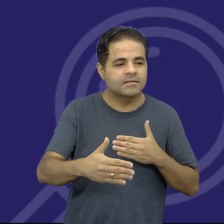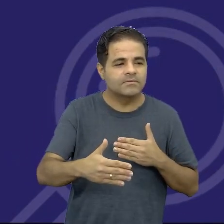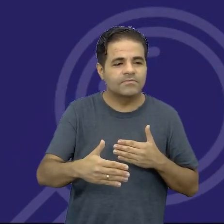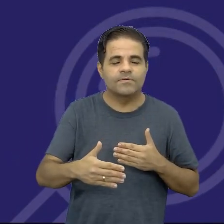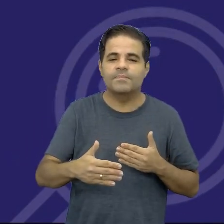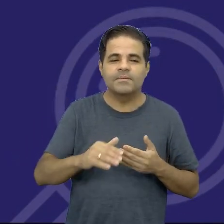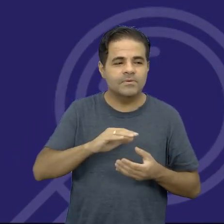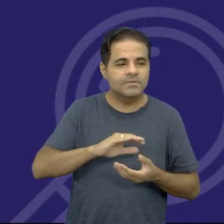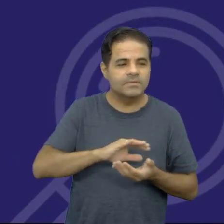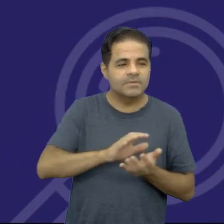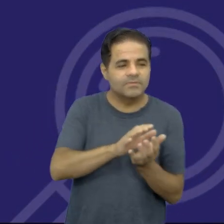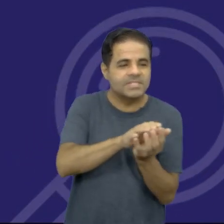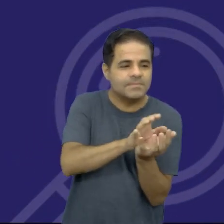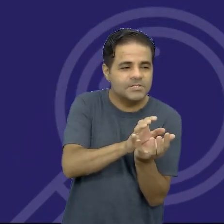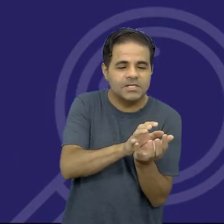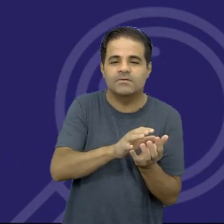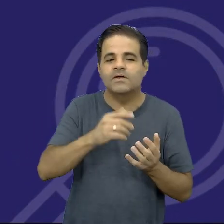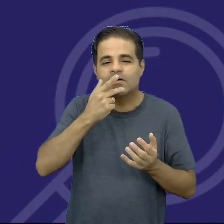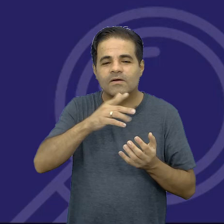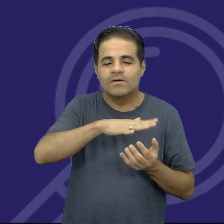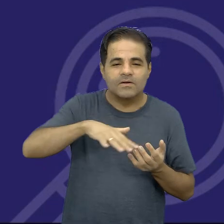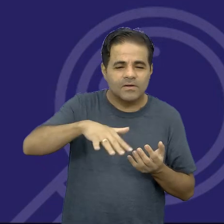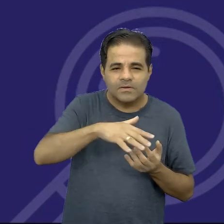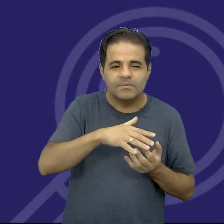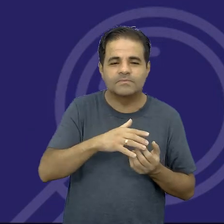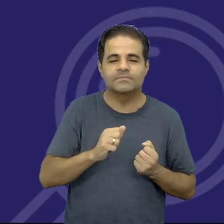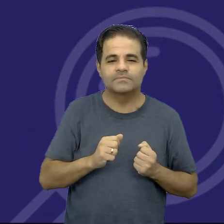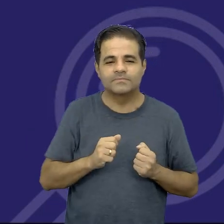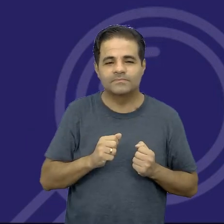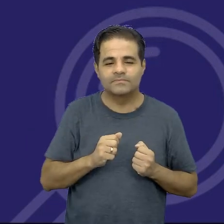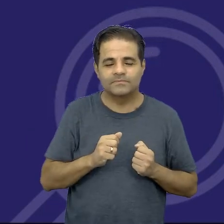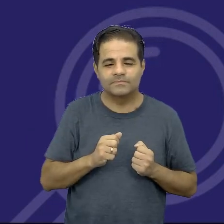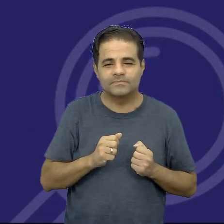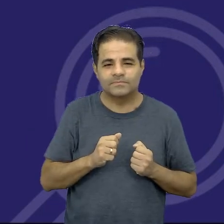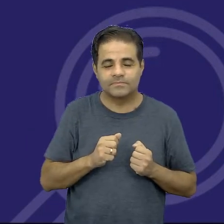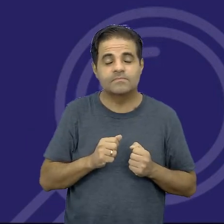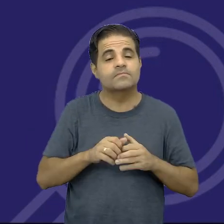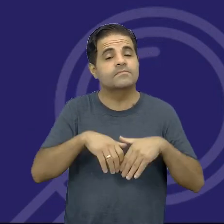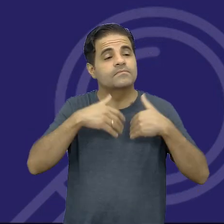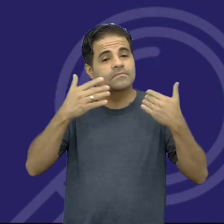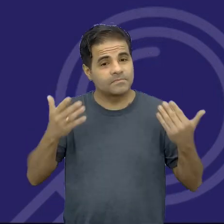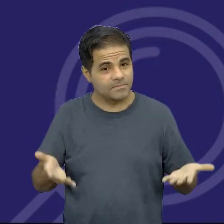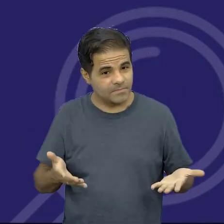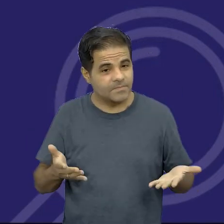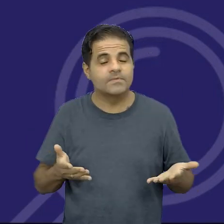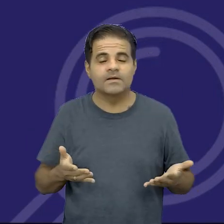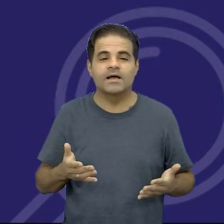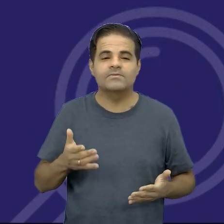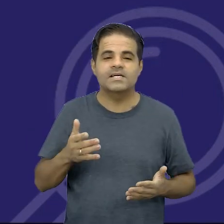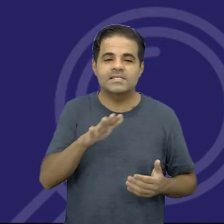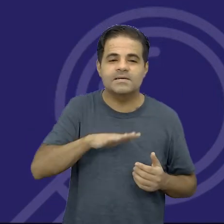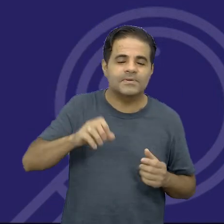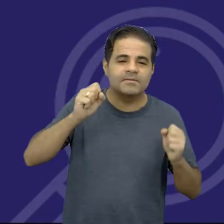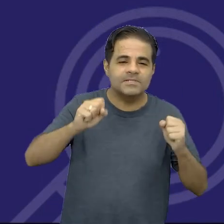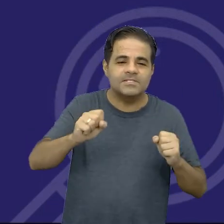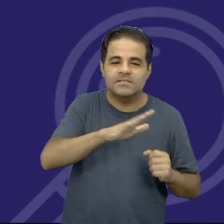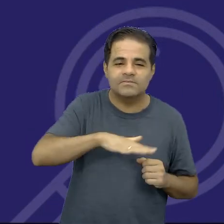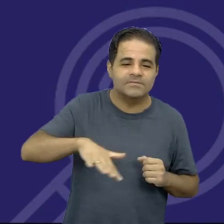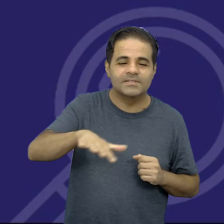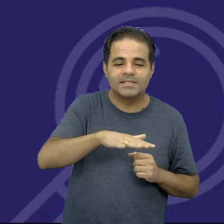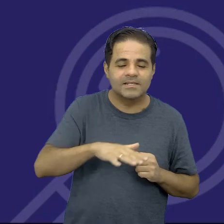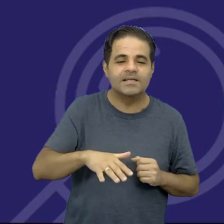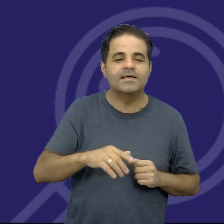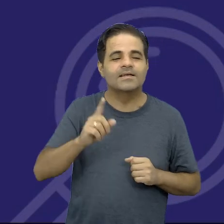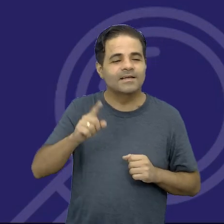proteção do animal e, geralmente, é uma estrutura externa. Porém, em algumas espécies, essa concha